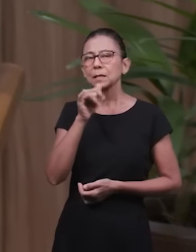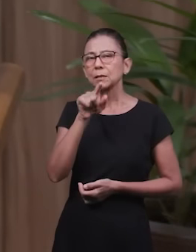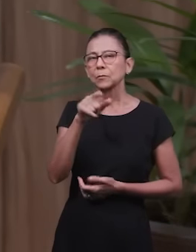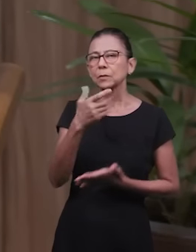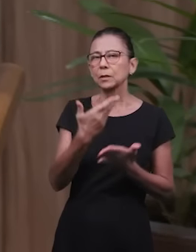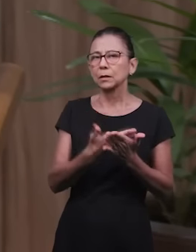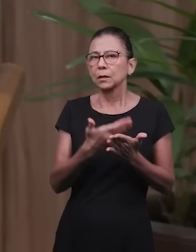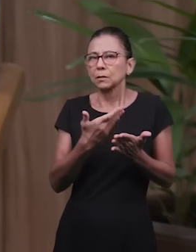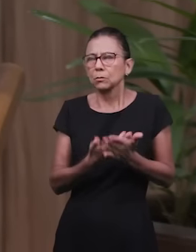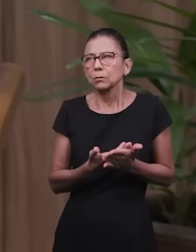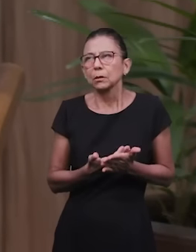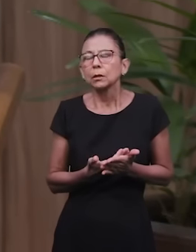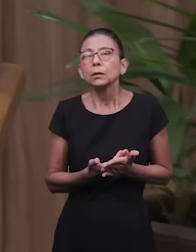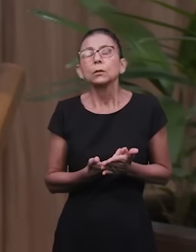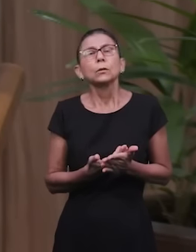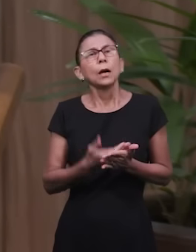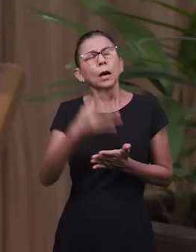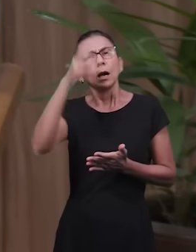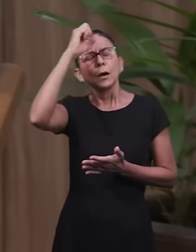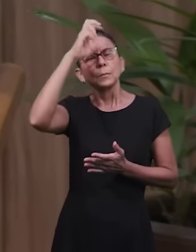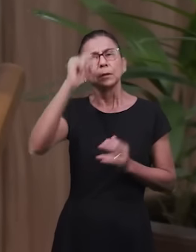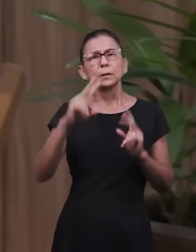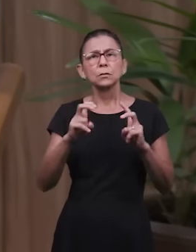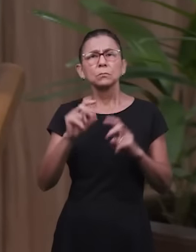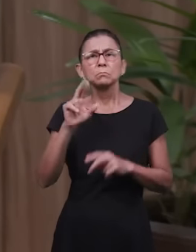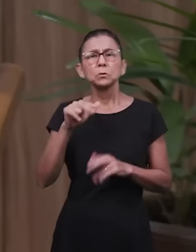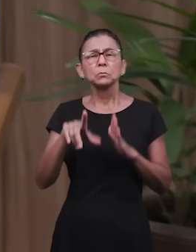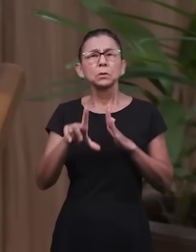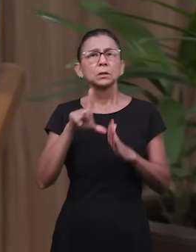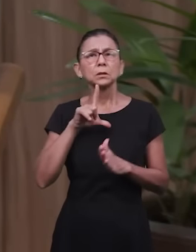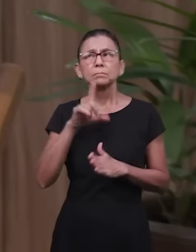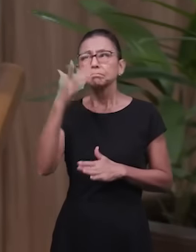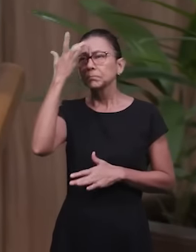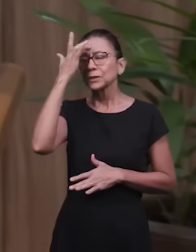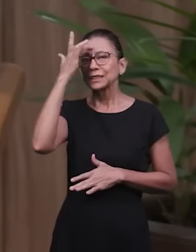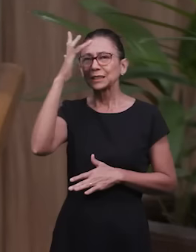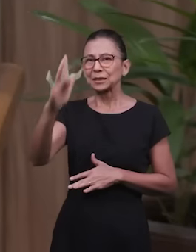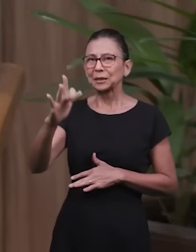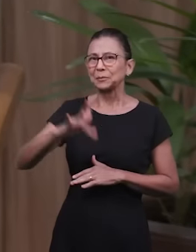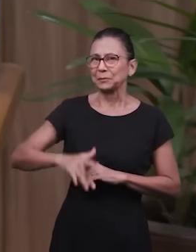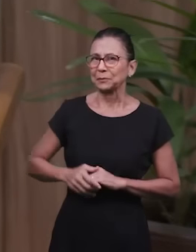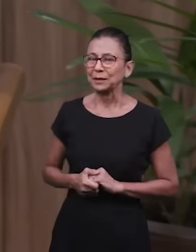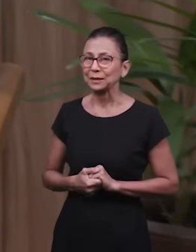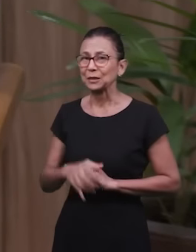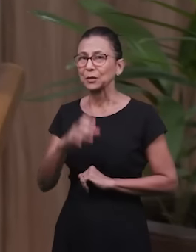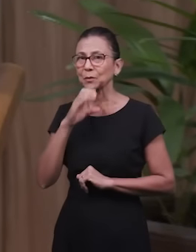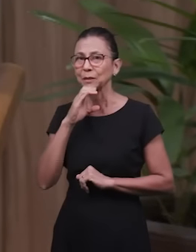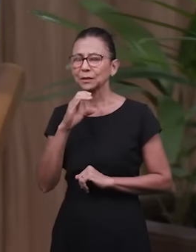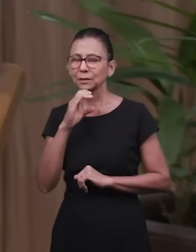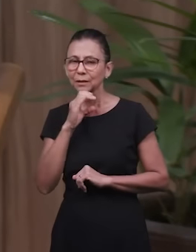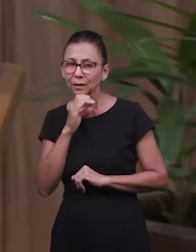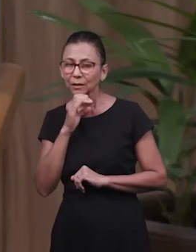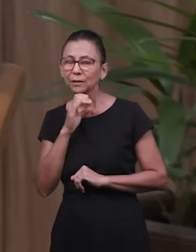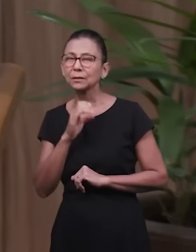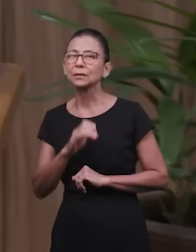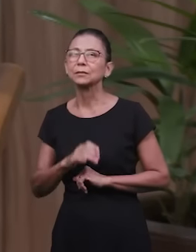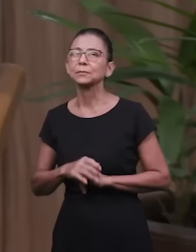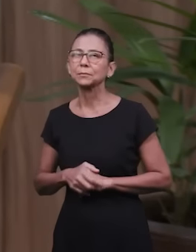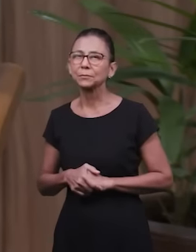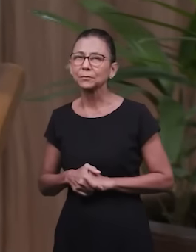está estudando, você aprende muito sobre assuntos dos quais você nunca tinha ouvido falar. E todos